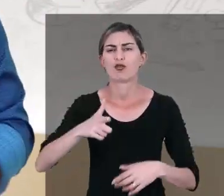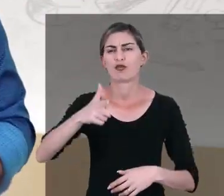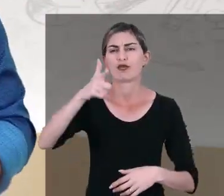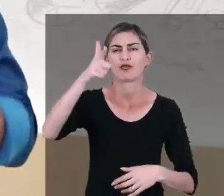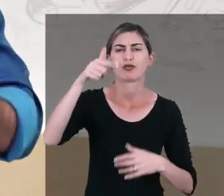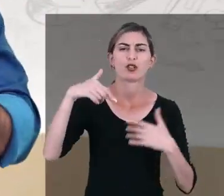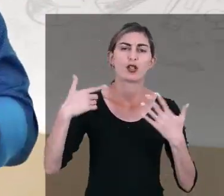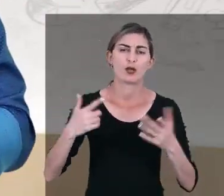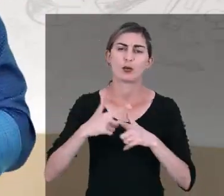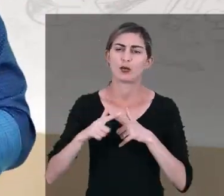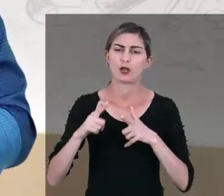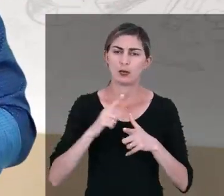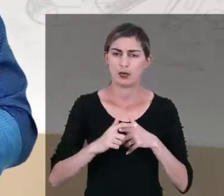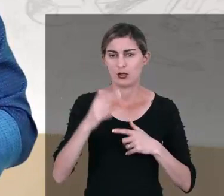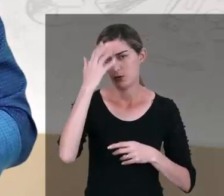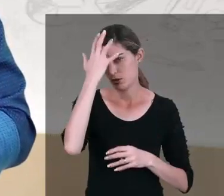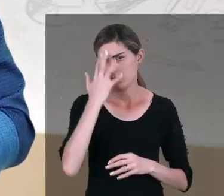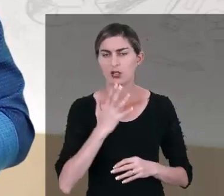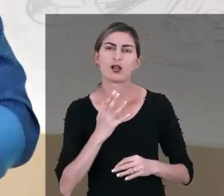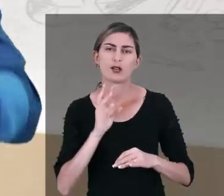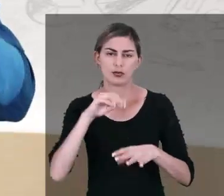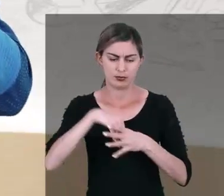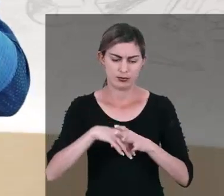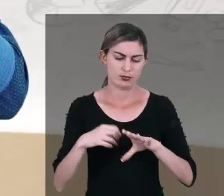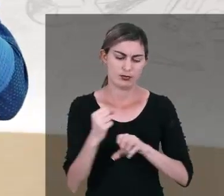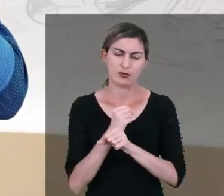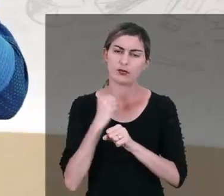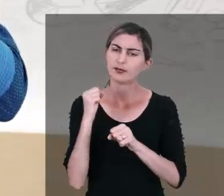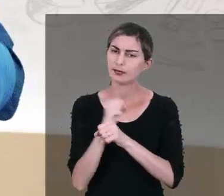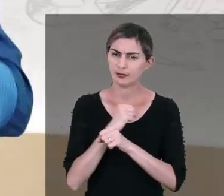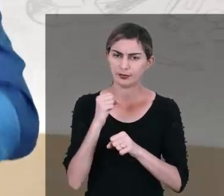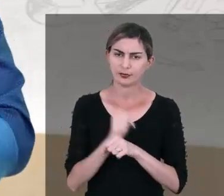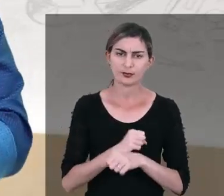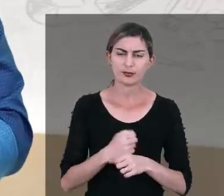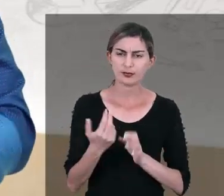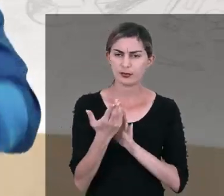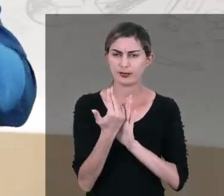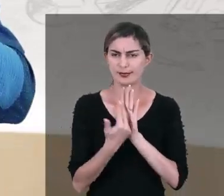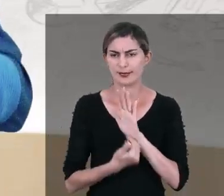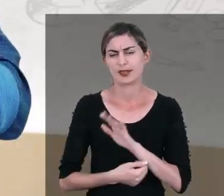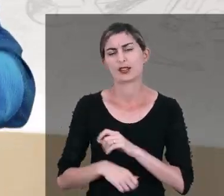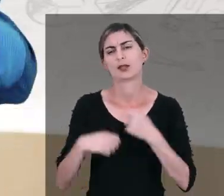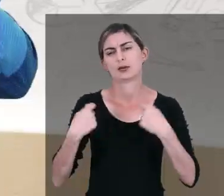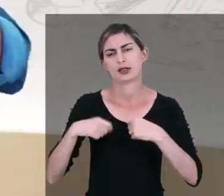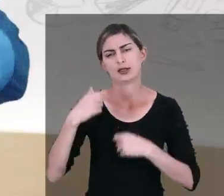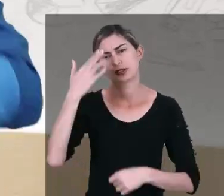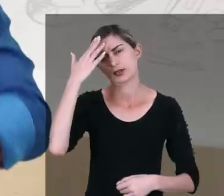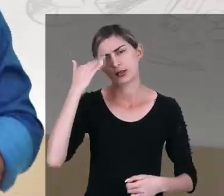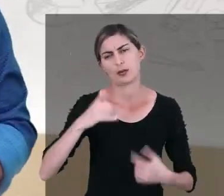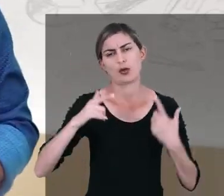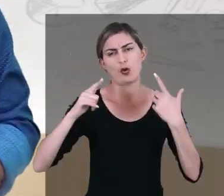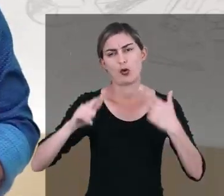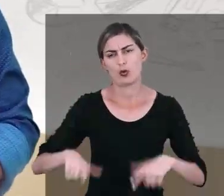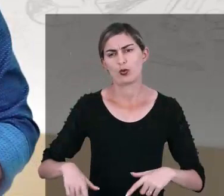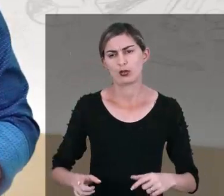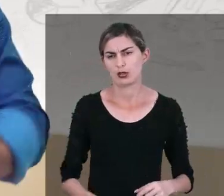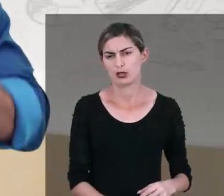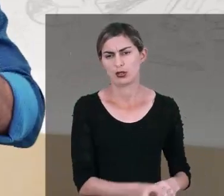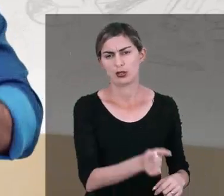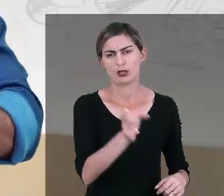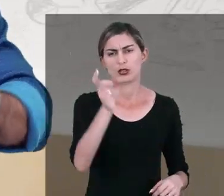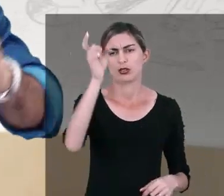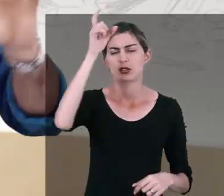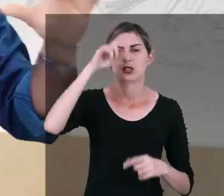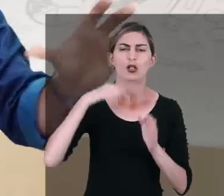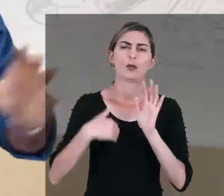esse cano. É um problema muito sério dentro da obra. Então, o designer de interiores precisa saber por onde passa essa canalização